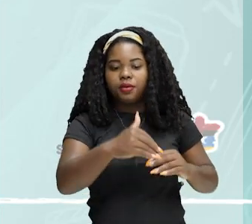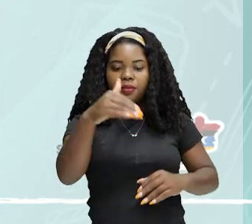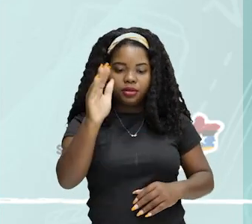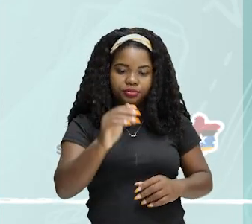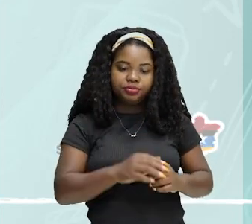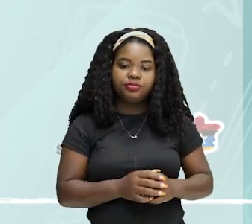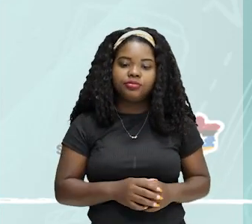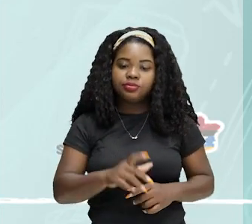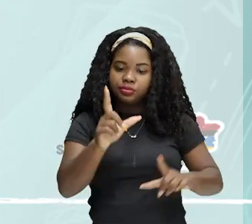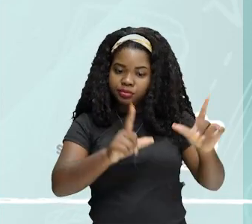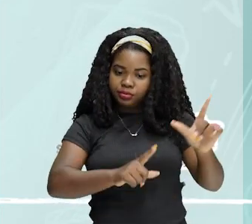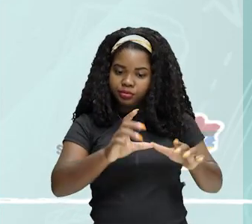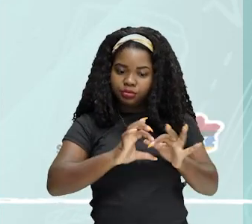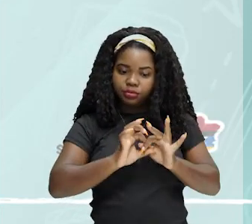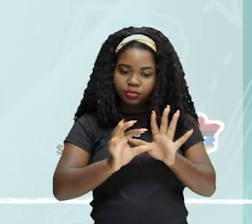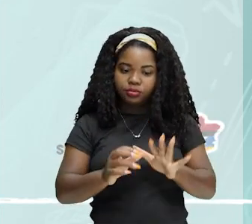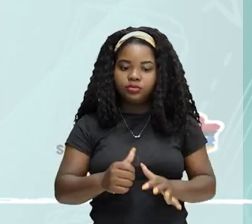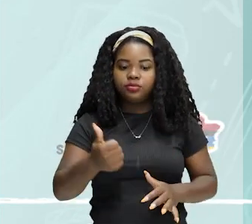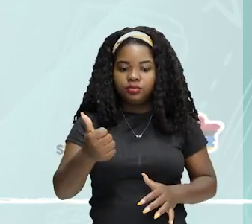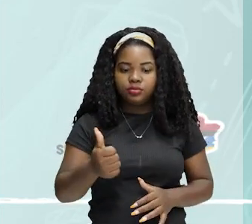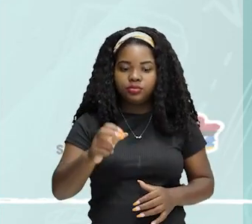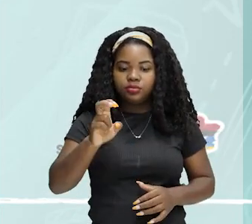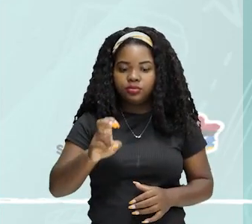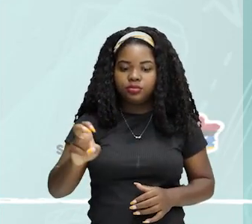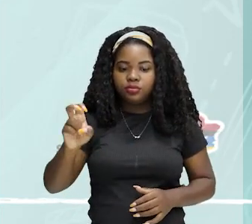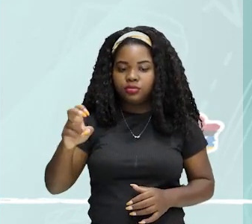aberta, 1.554 horas